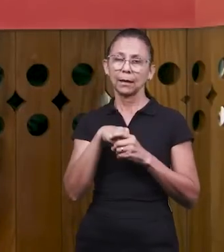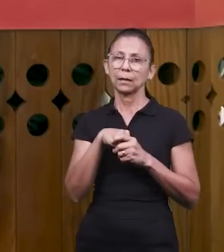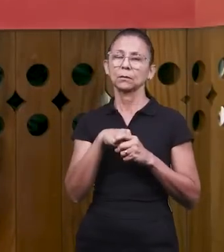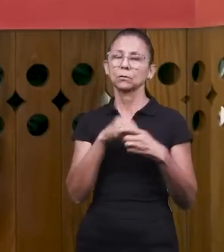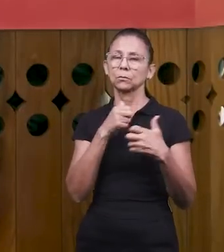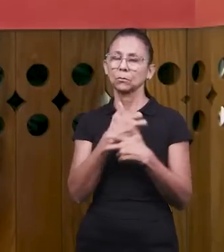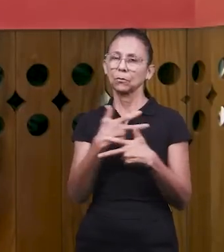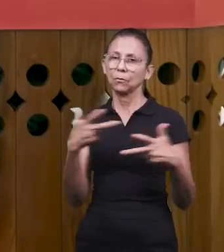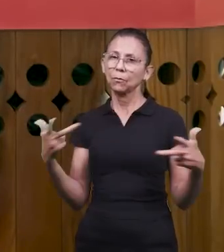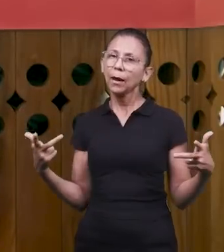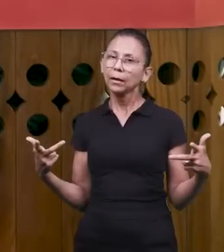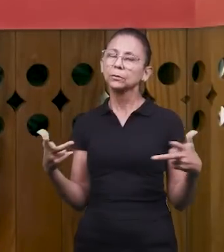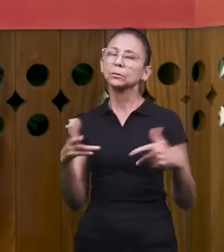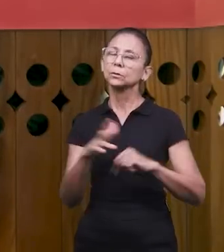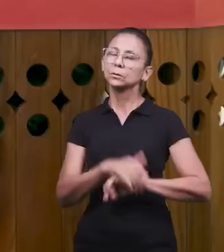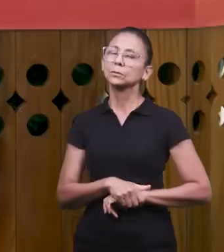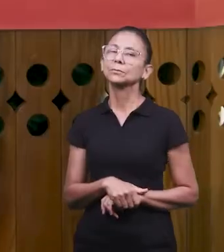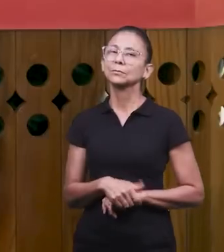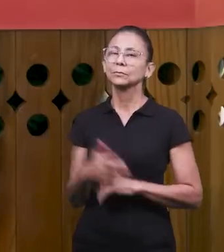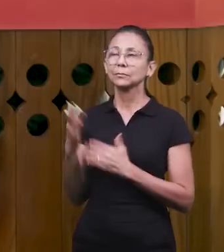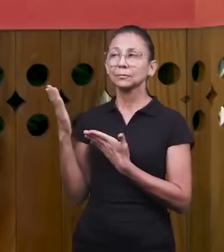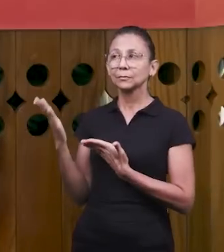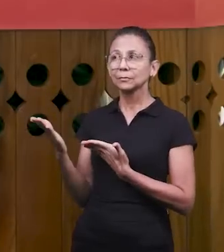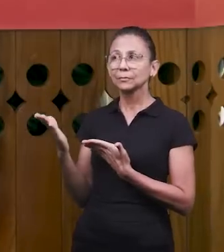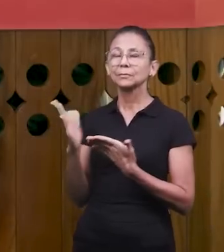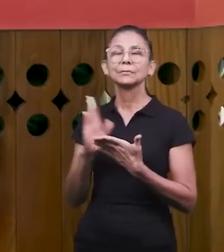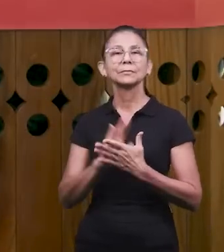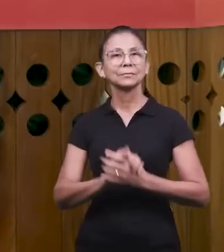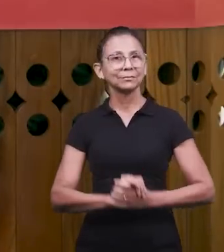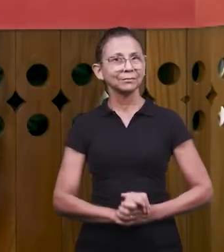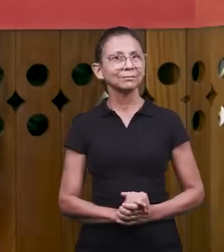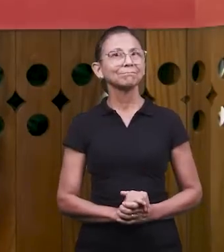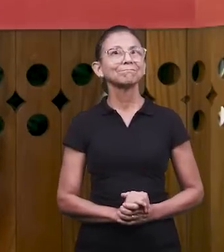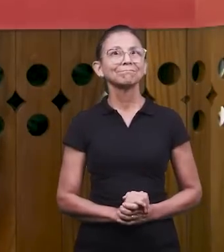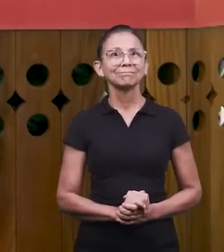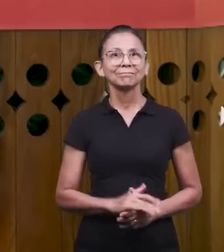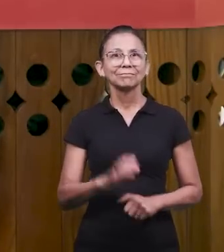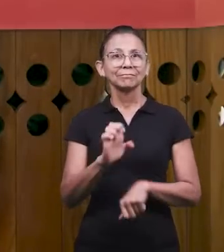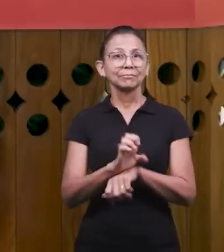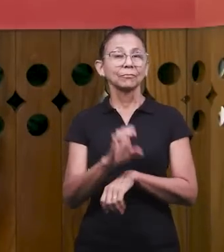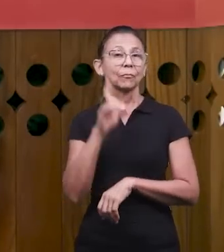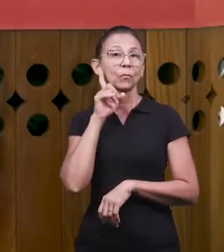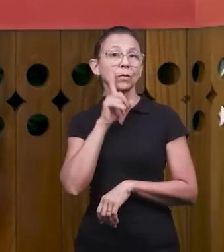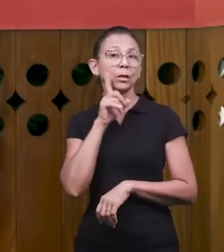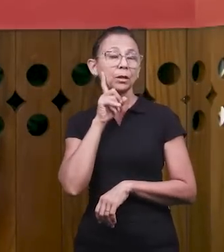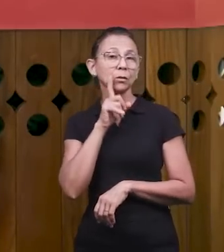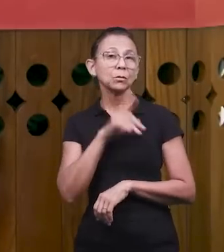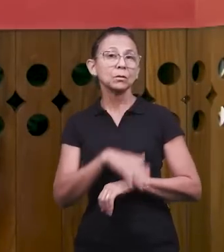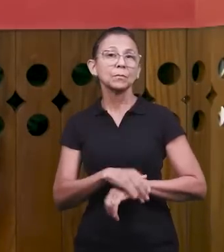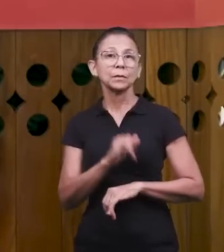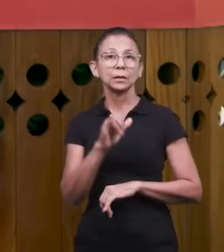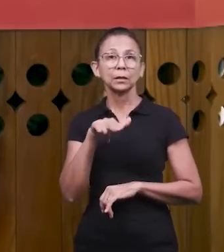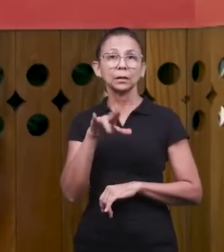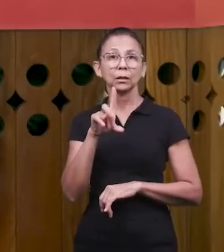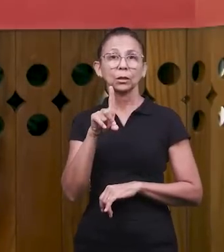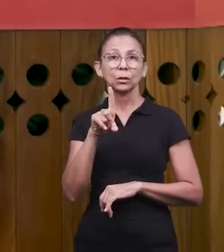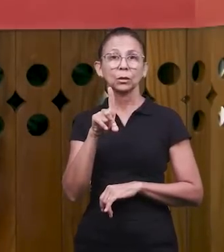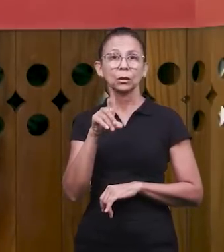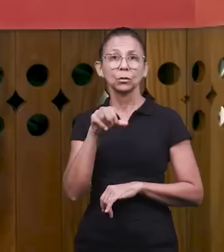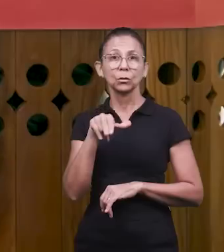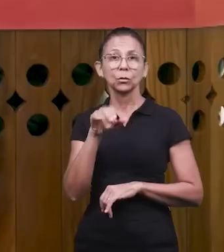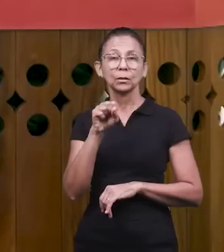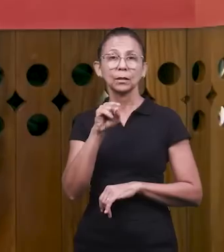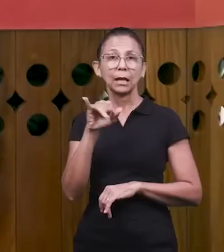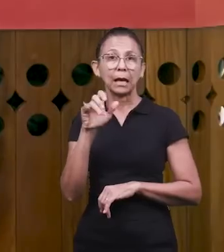Cazaquistão, Bielorrússia, Rússia, Indonésia e Estados Unidos. Eles participaram das reuniões da